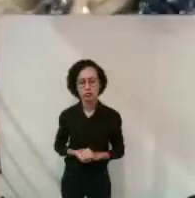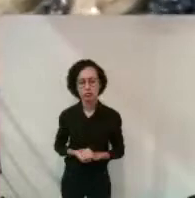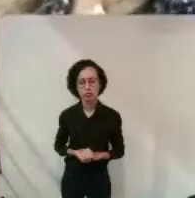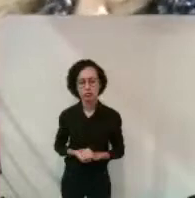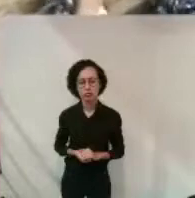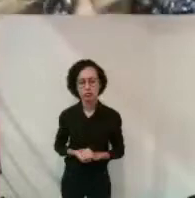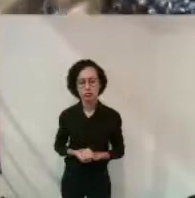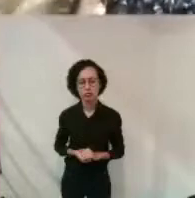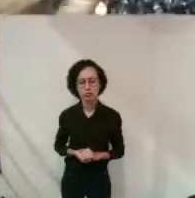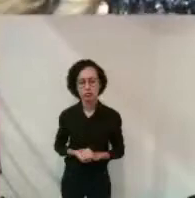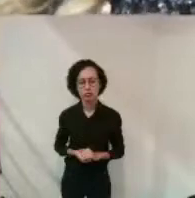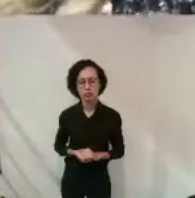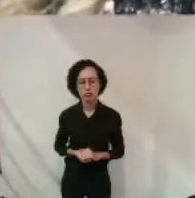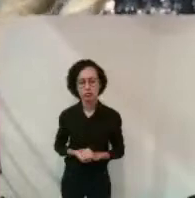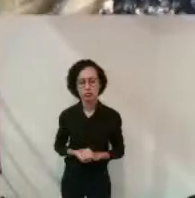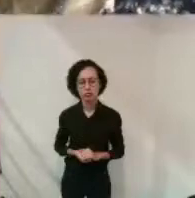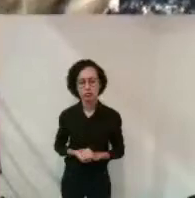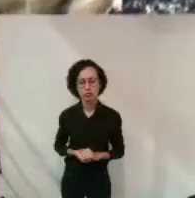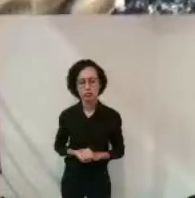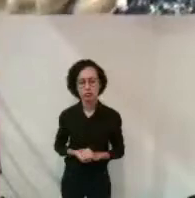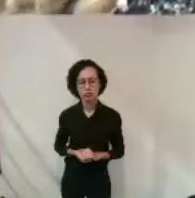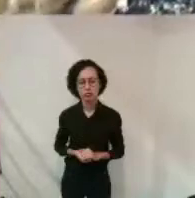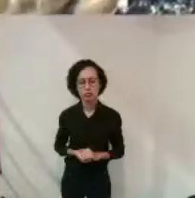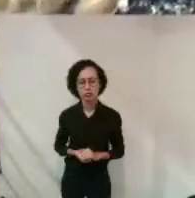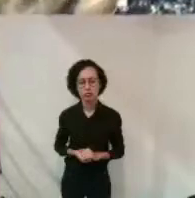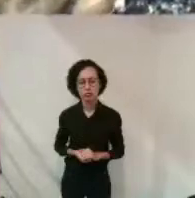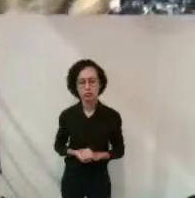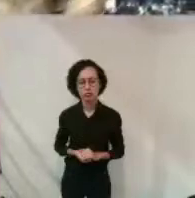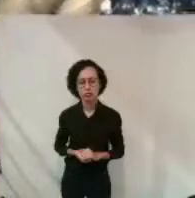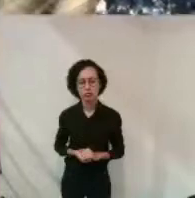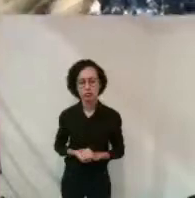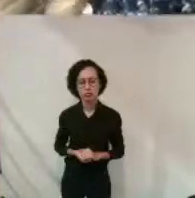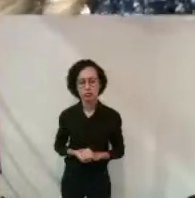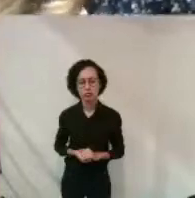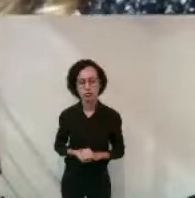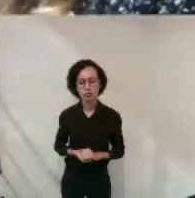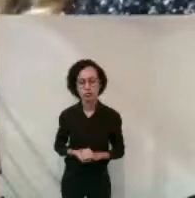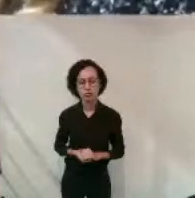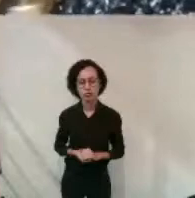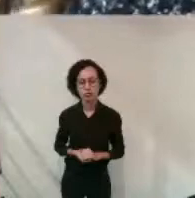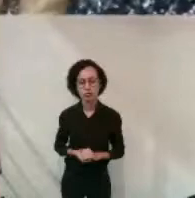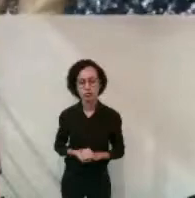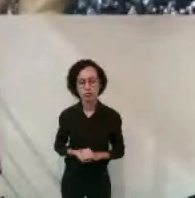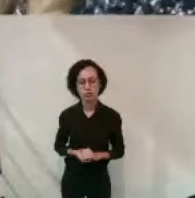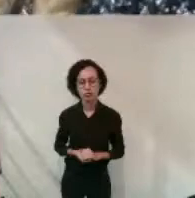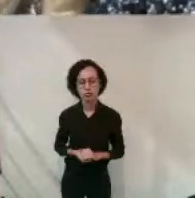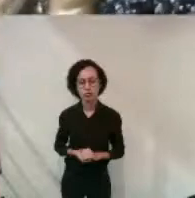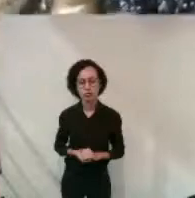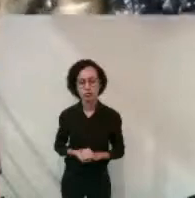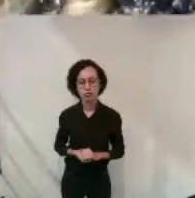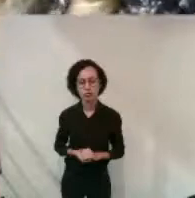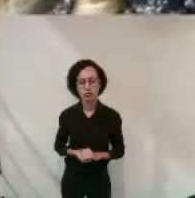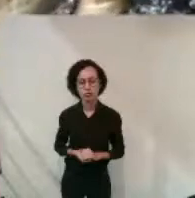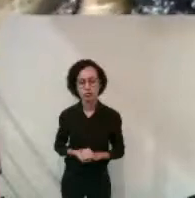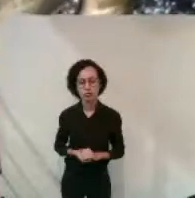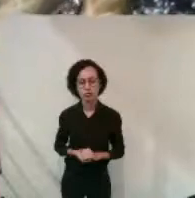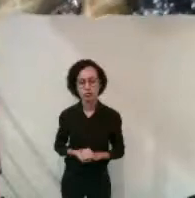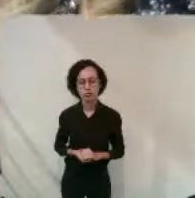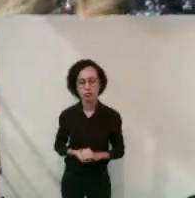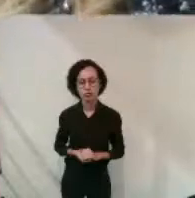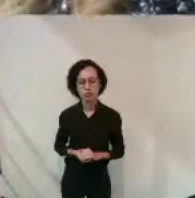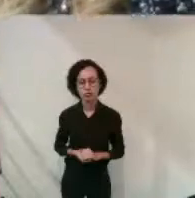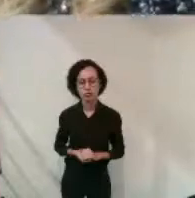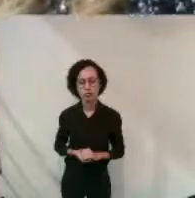ajuizou meia dúzia de ações civis públicas com valor de mais de 7 bilhões de reais. Após o ajuizamento dessas ações, nós